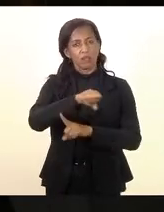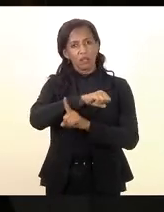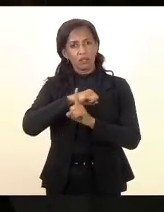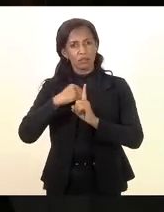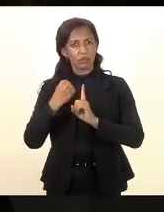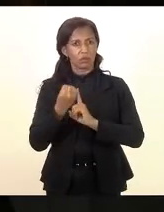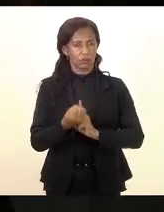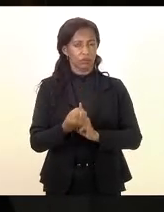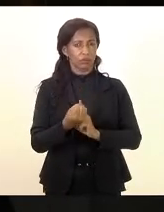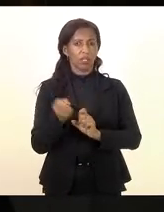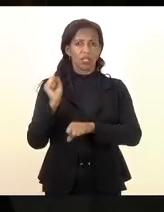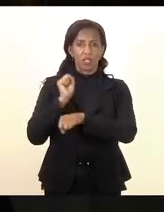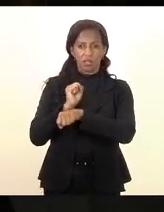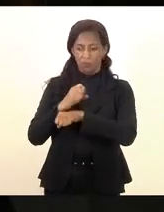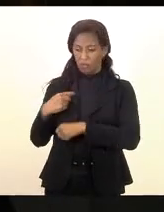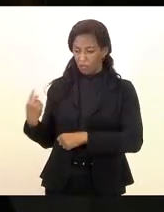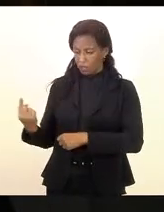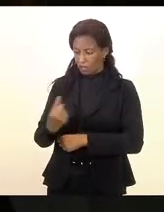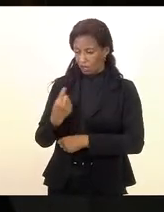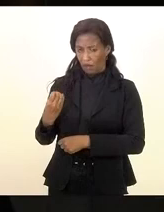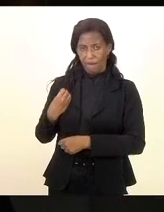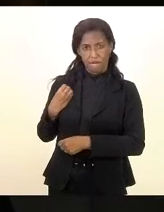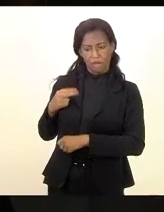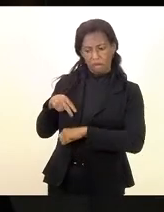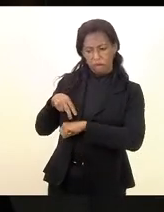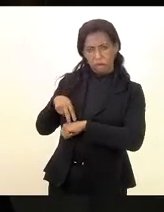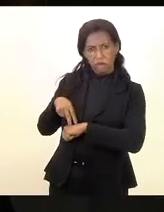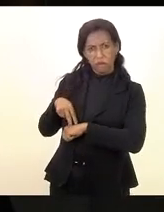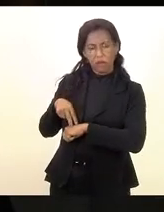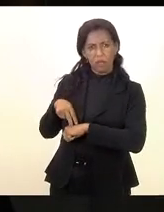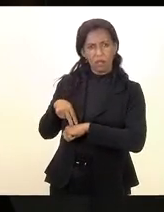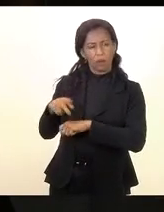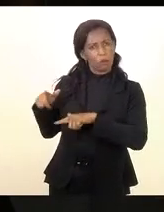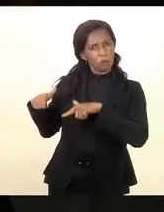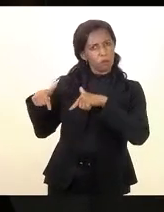espera da gente uma postura proativa